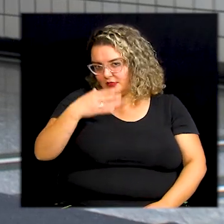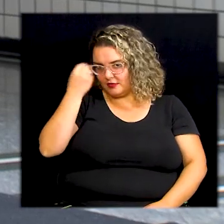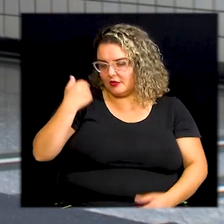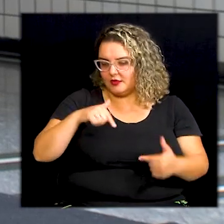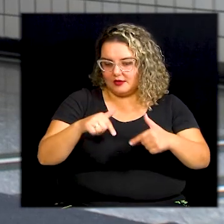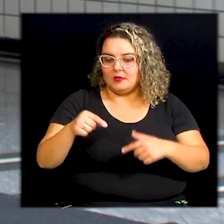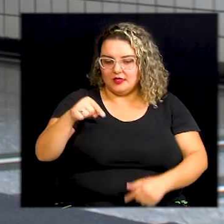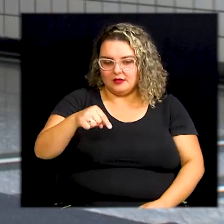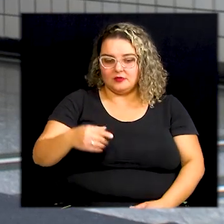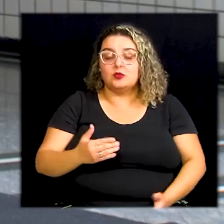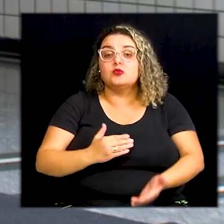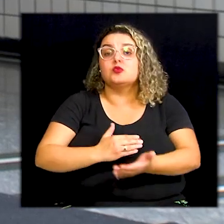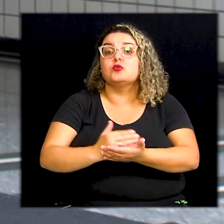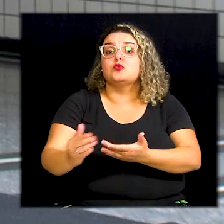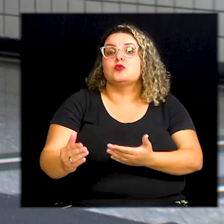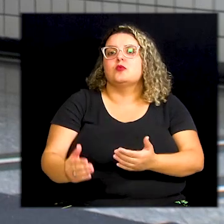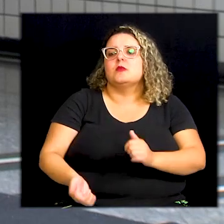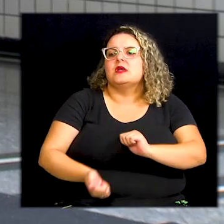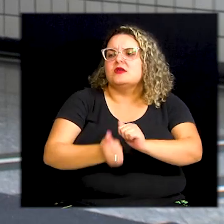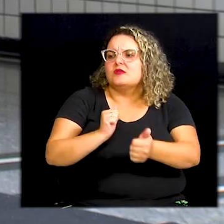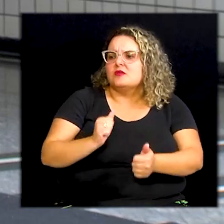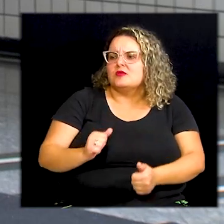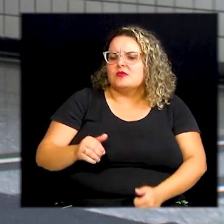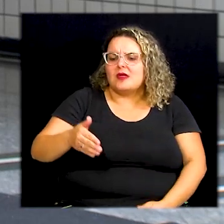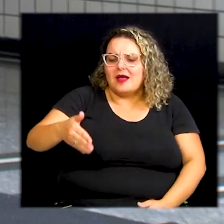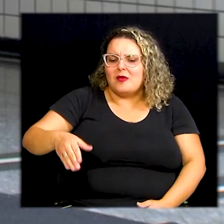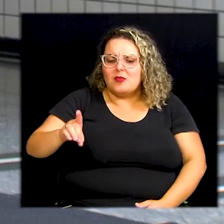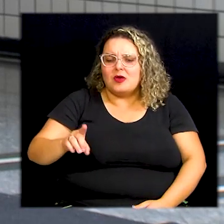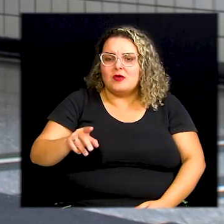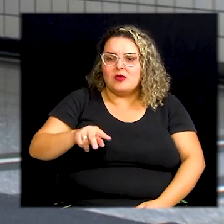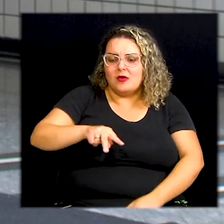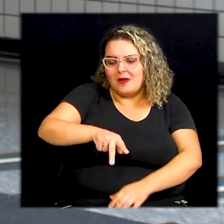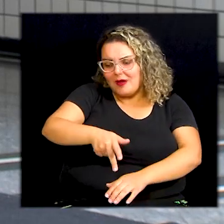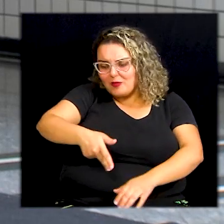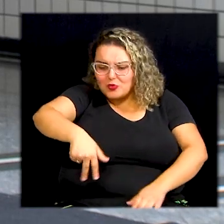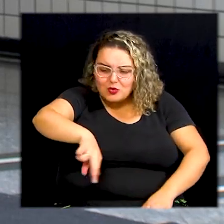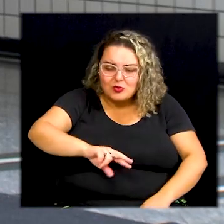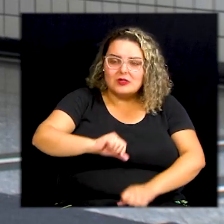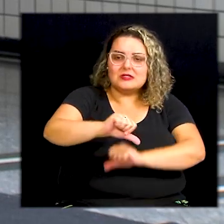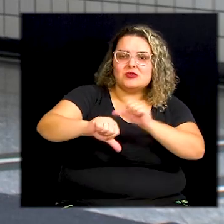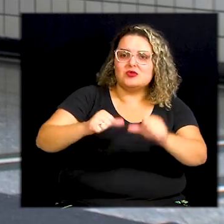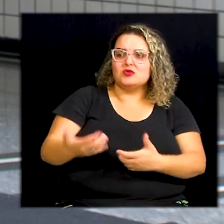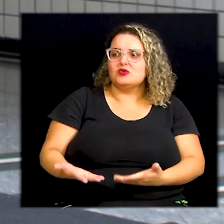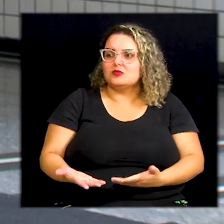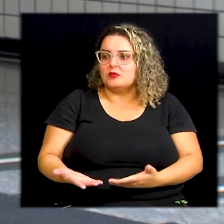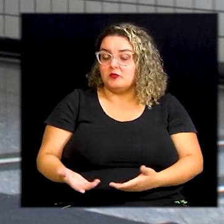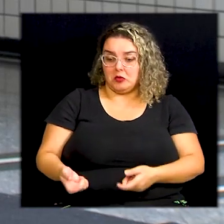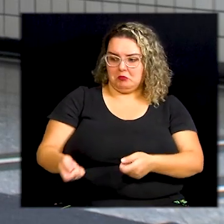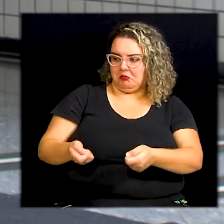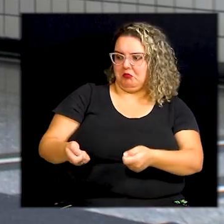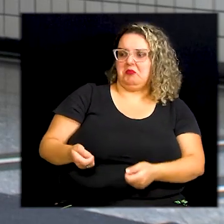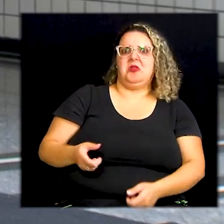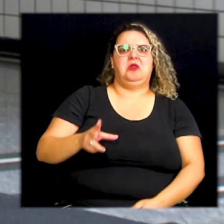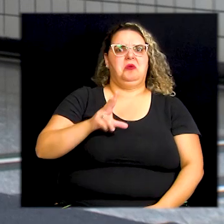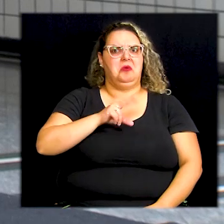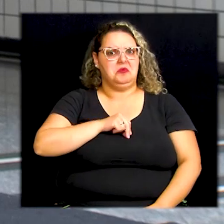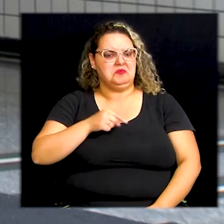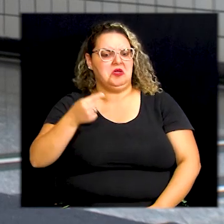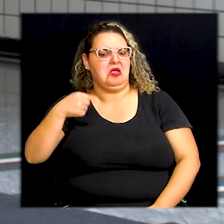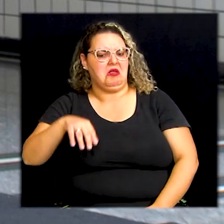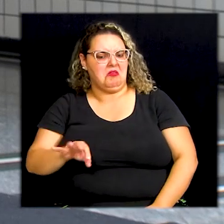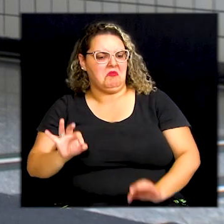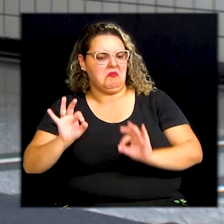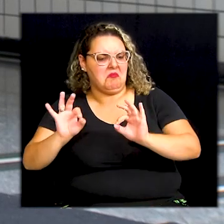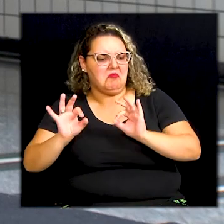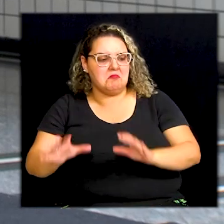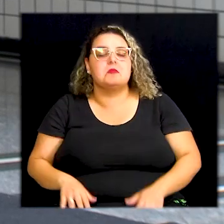na partida, começo de jogo, estava na ponta direita, você pegou uma bola, você inverteu o jogo, o cara dominou a bola, eu falei, caramba, o garoto tem